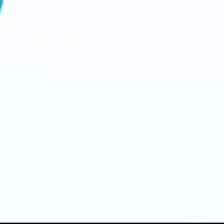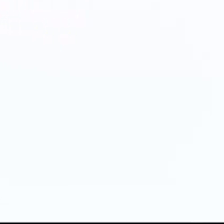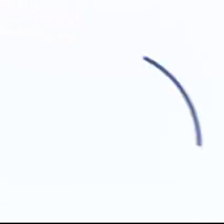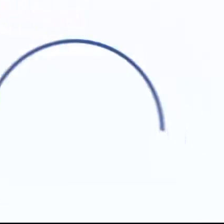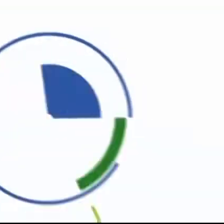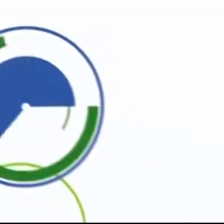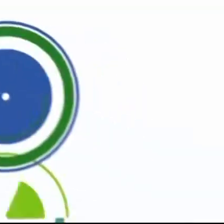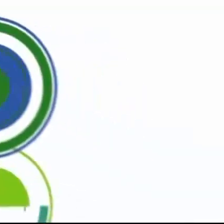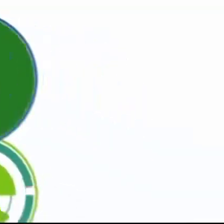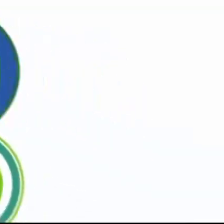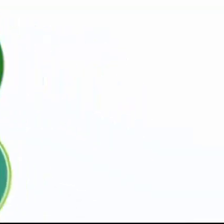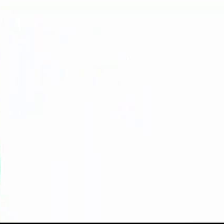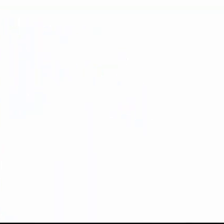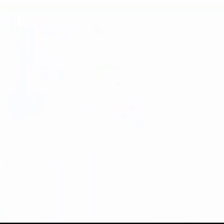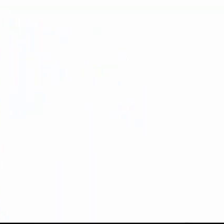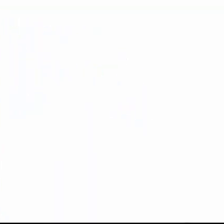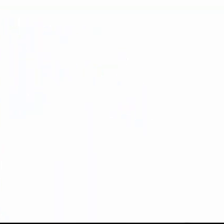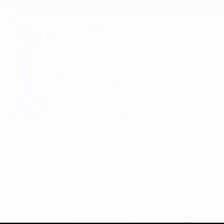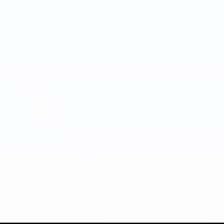E aí